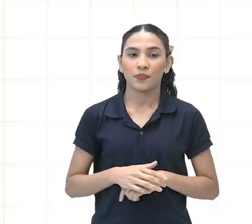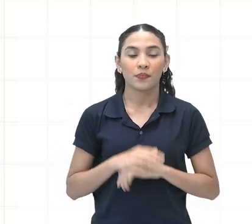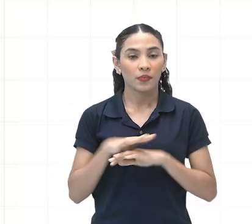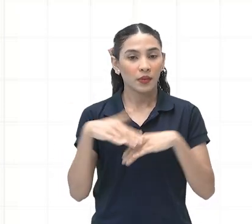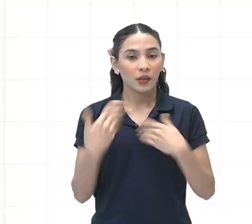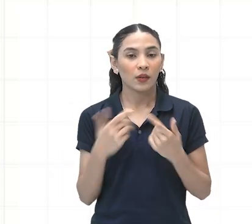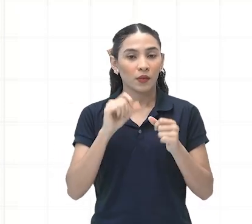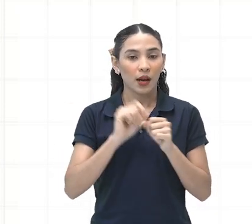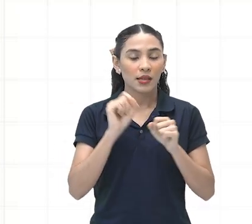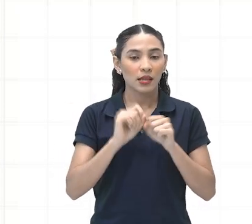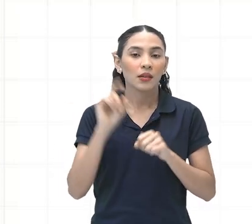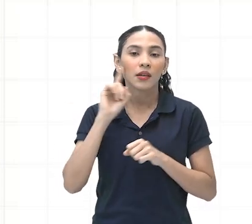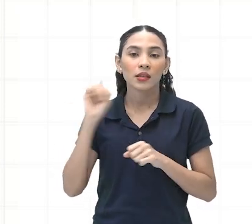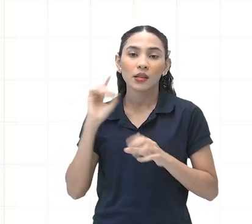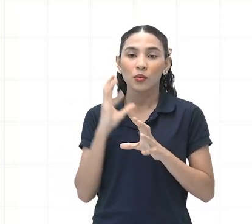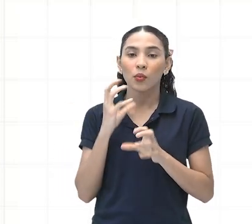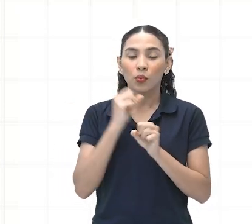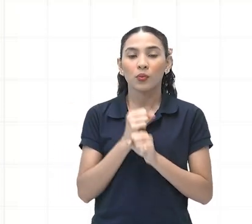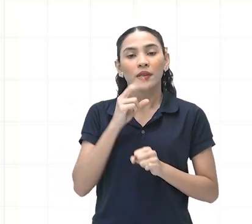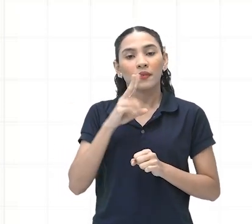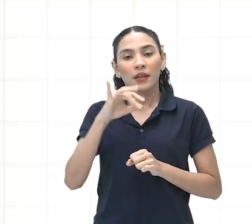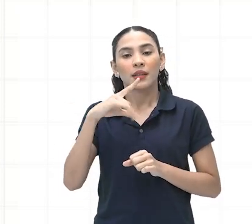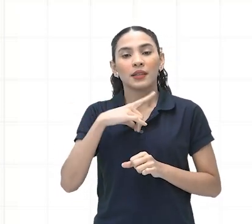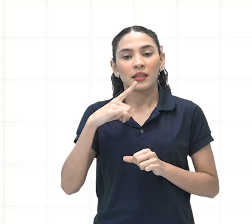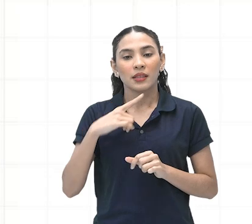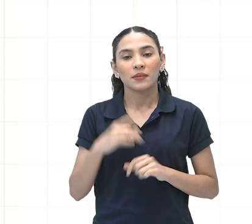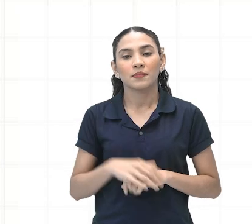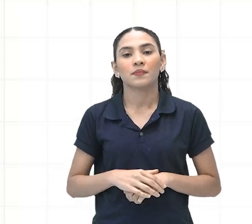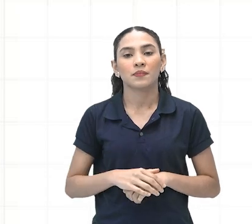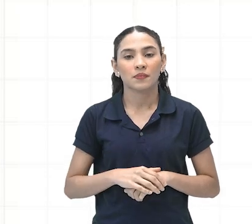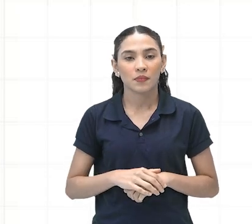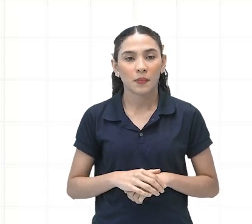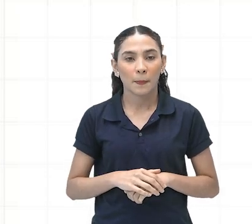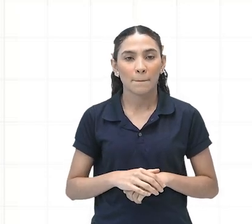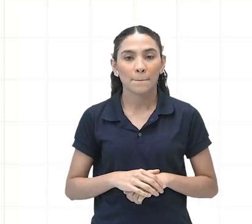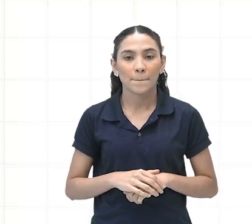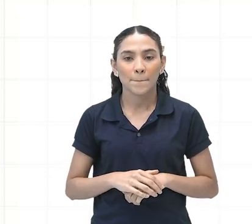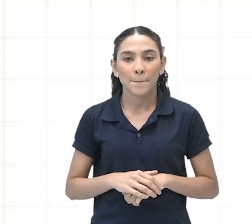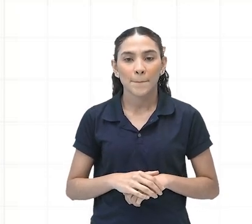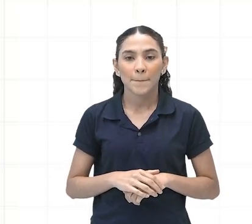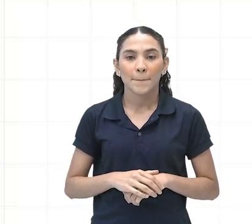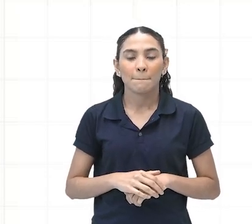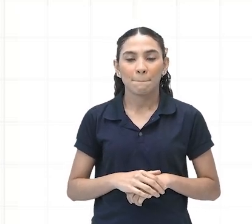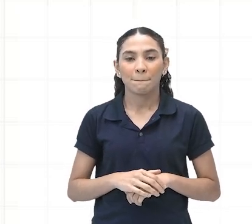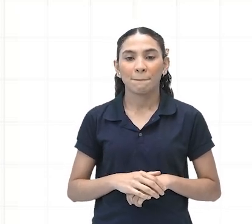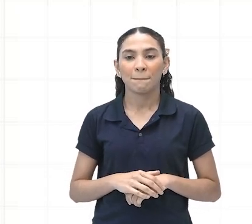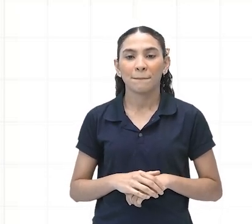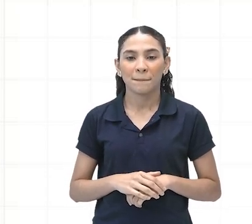aí, fazendo essas contas, nós vamos ter exatamente, né,